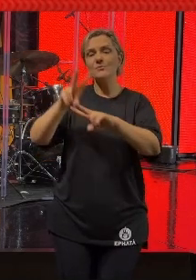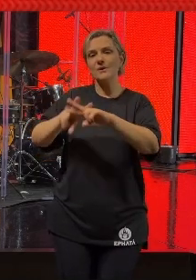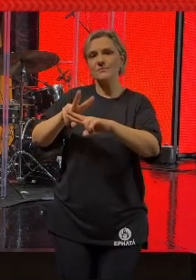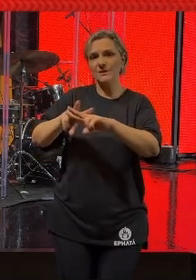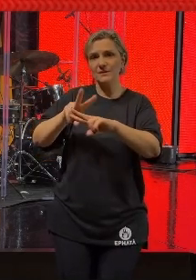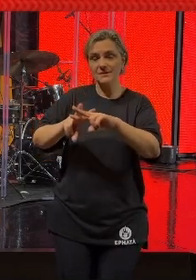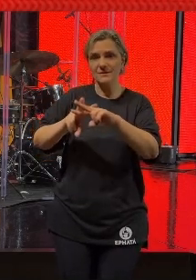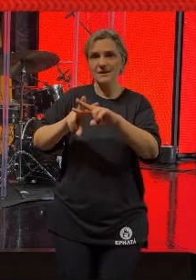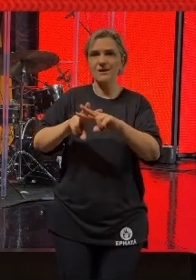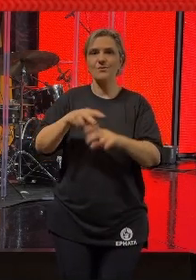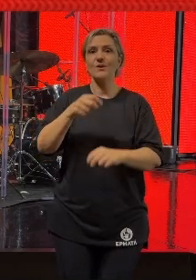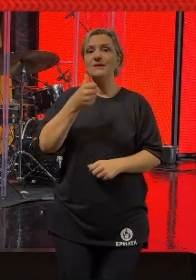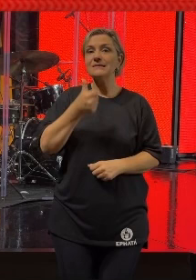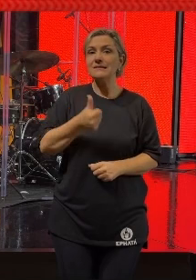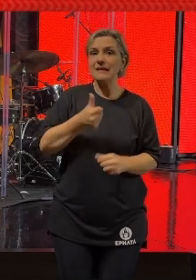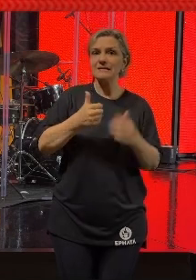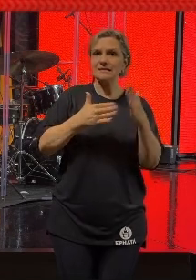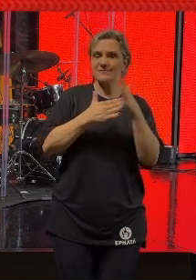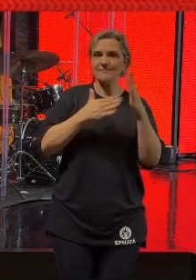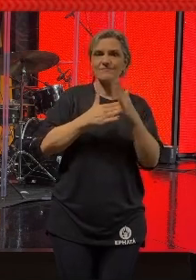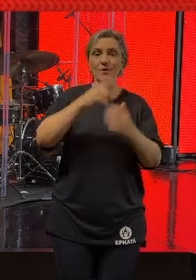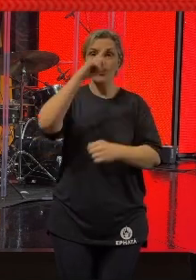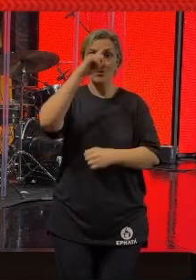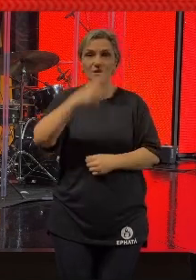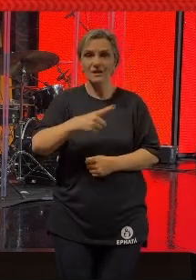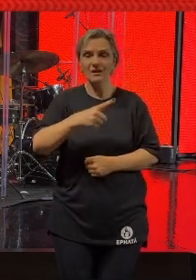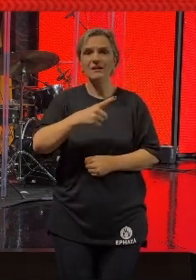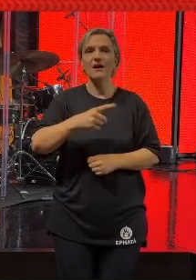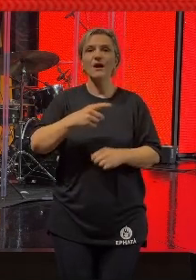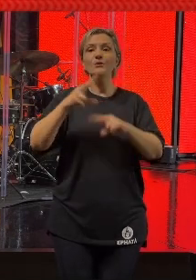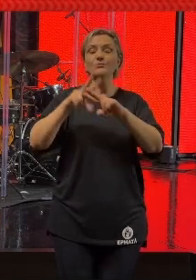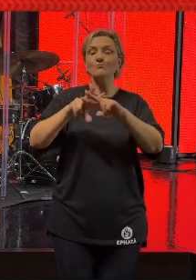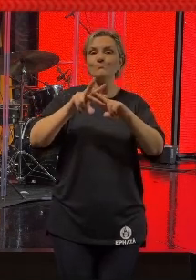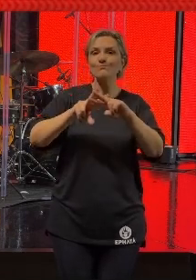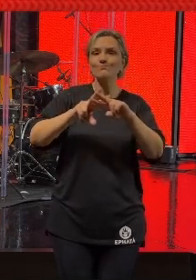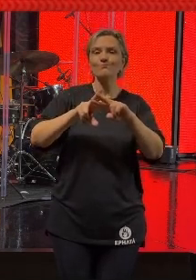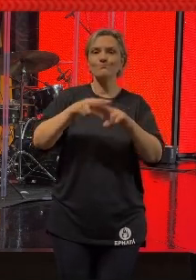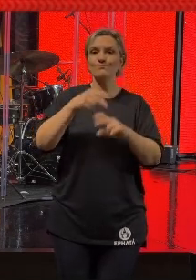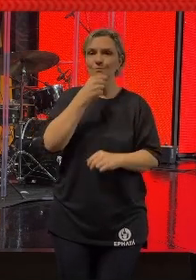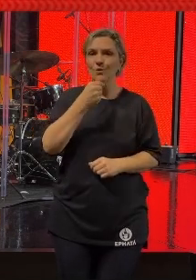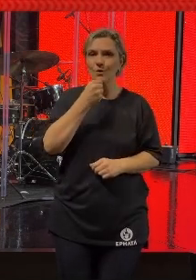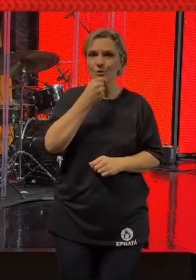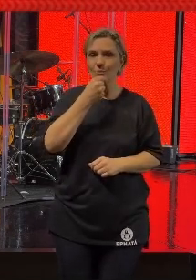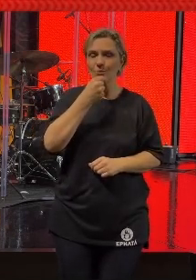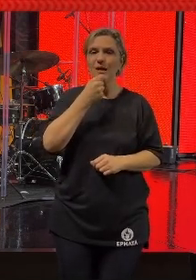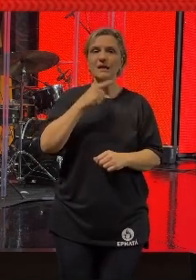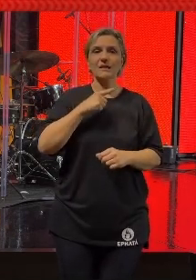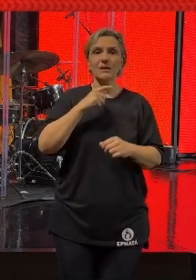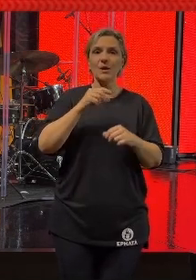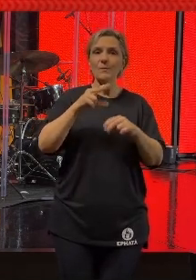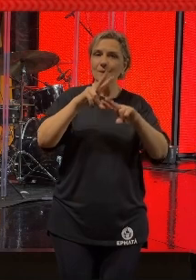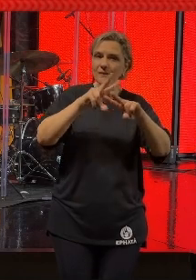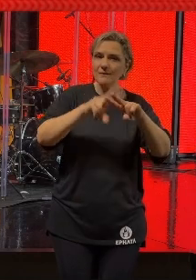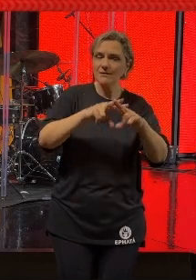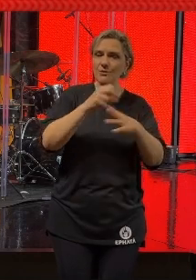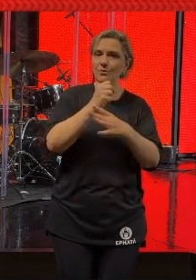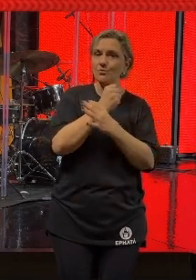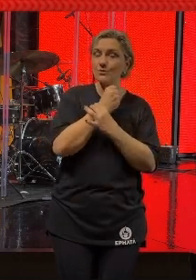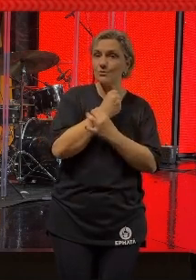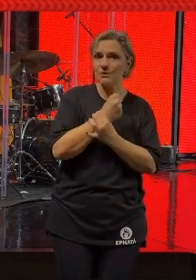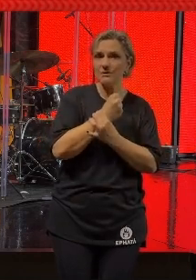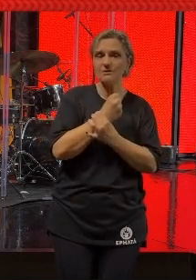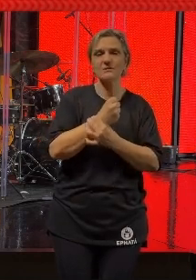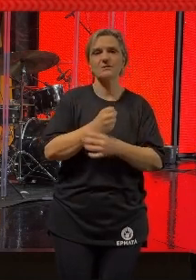prisão. Sexta resistência, ordenando ao carcereiro que os guardasse com toda segurança. Vem.